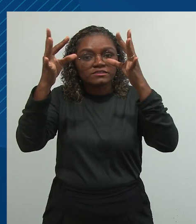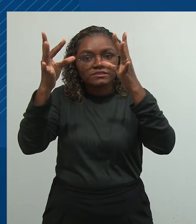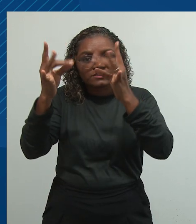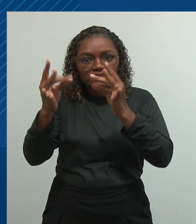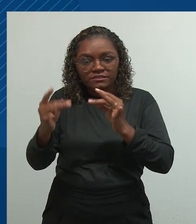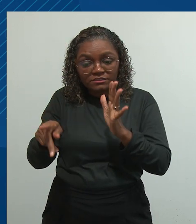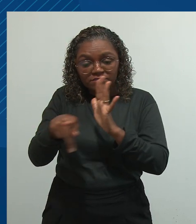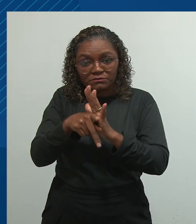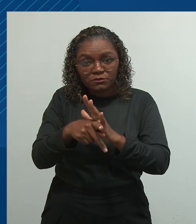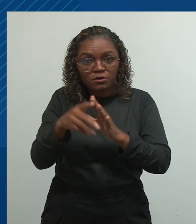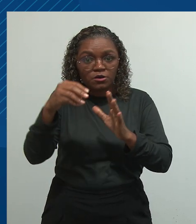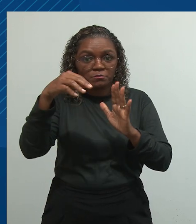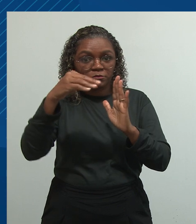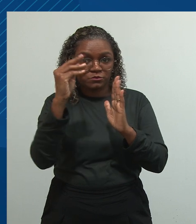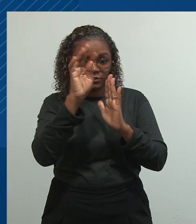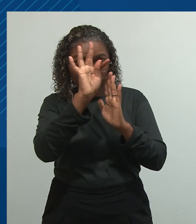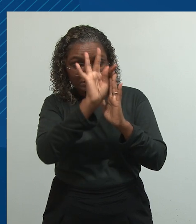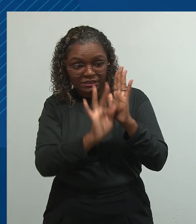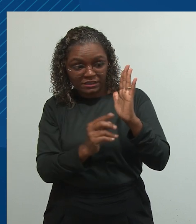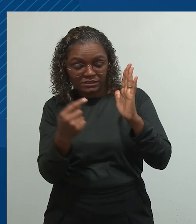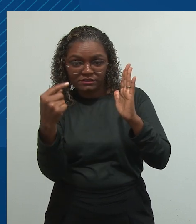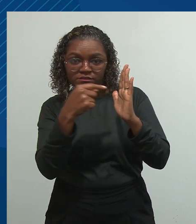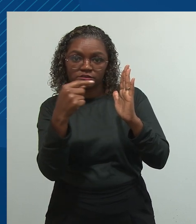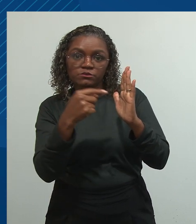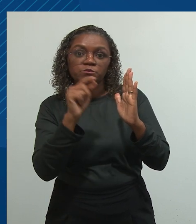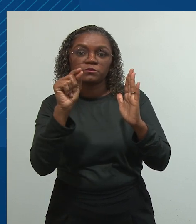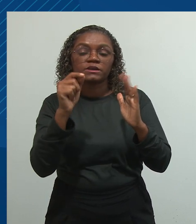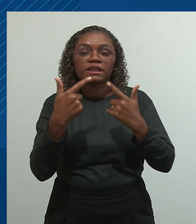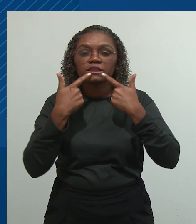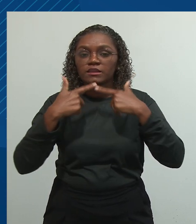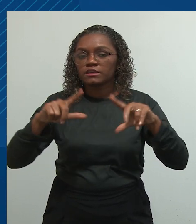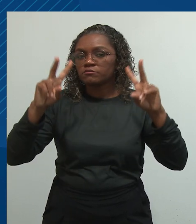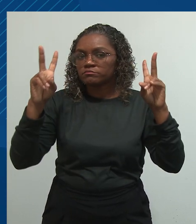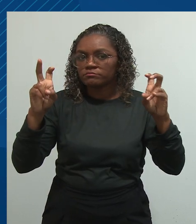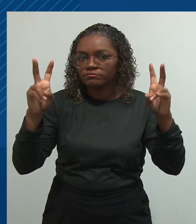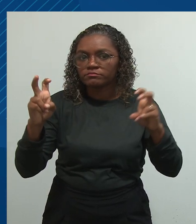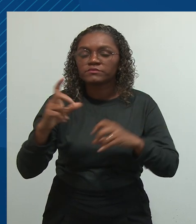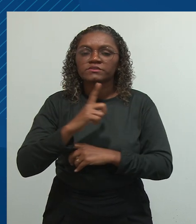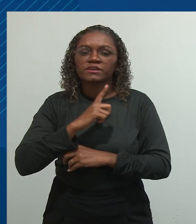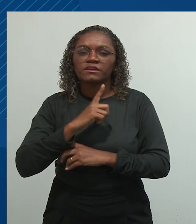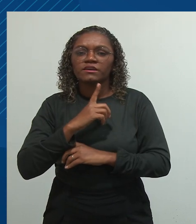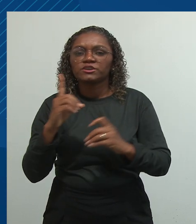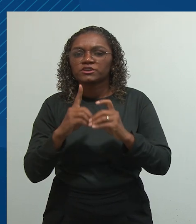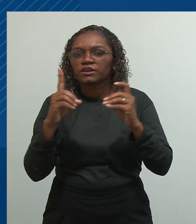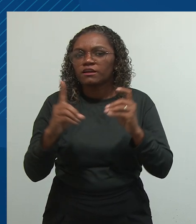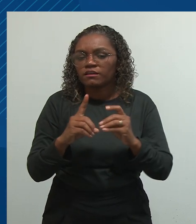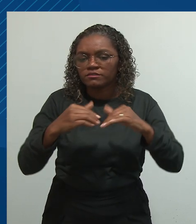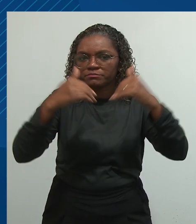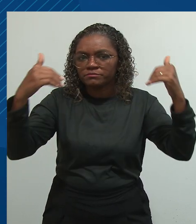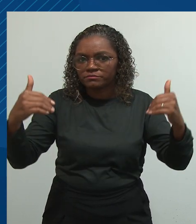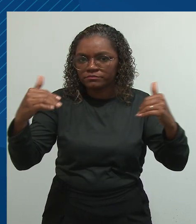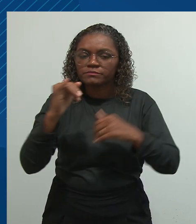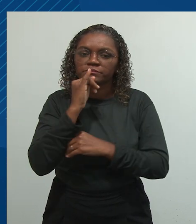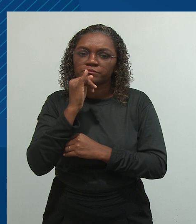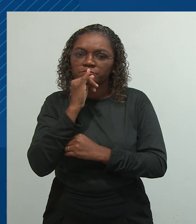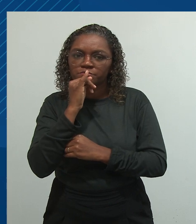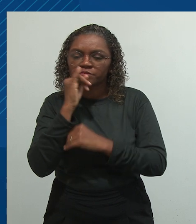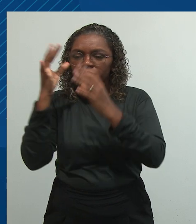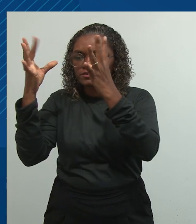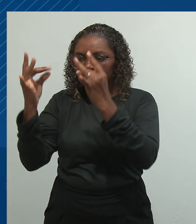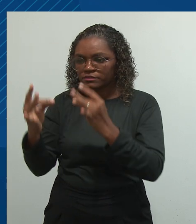no texto, eles também, em língua, né? A gente também faz didaticamente essa divisão entre o que é uma